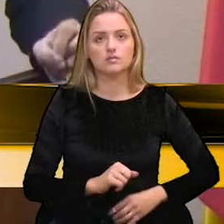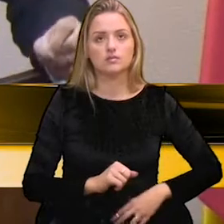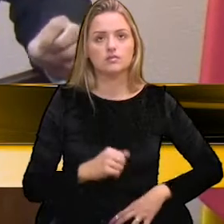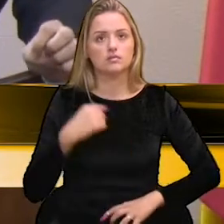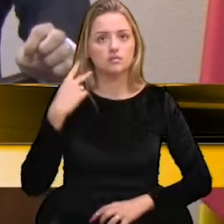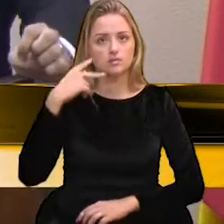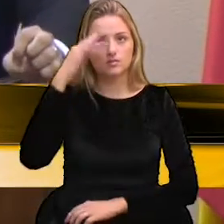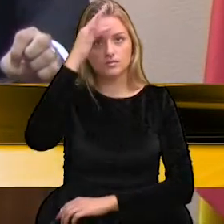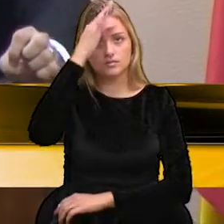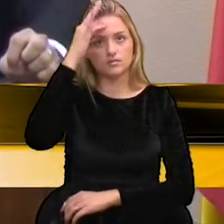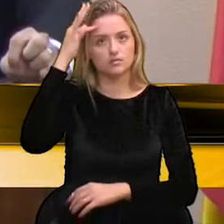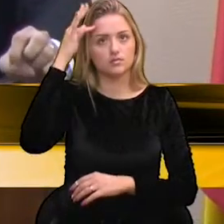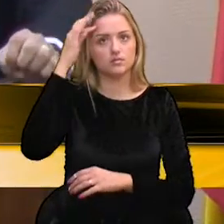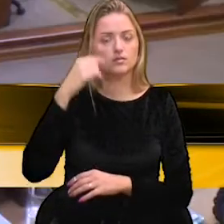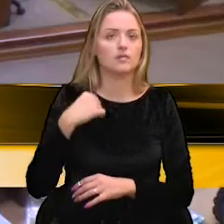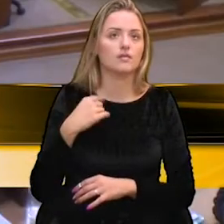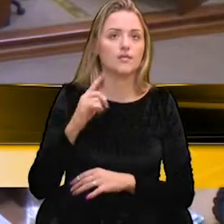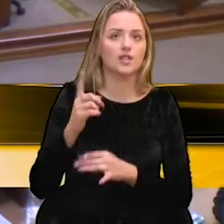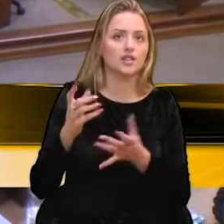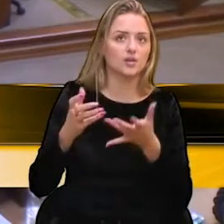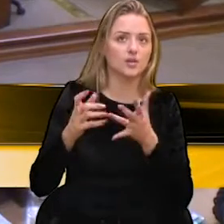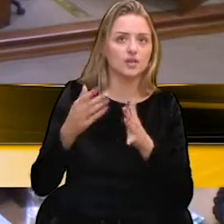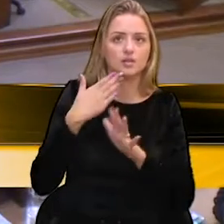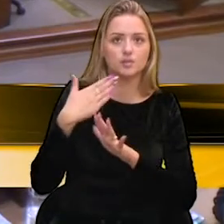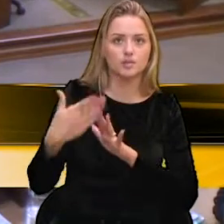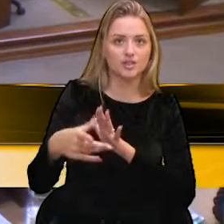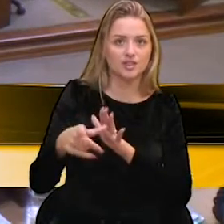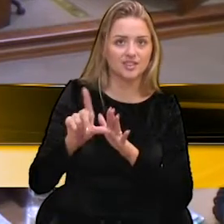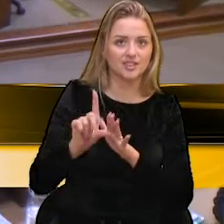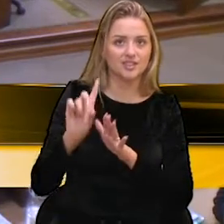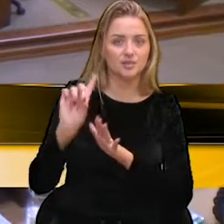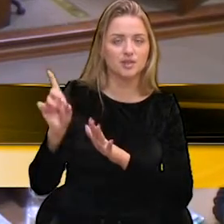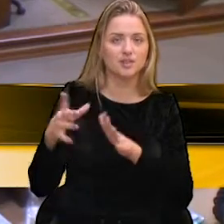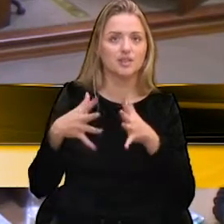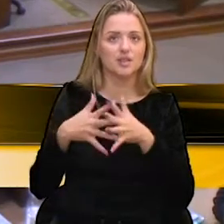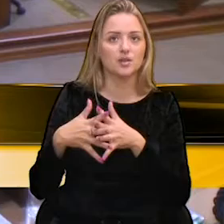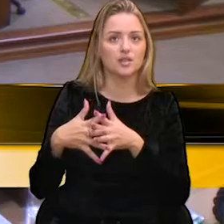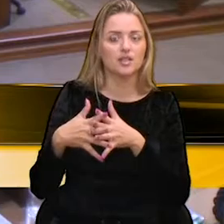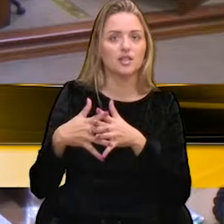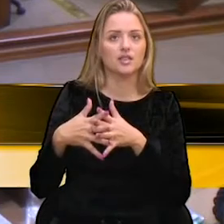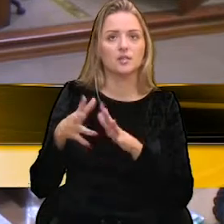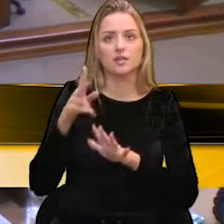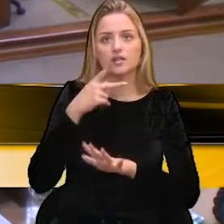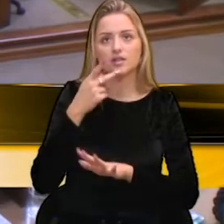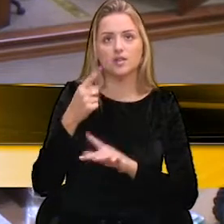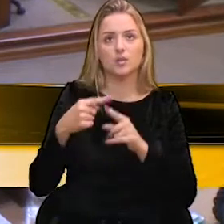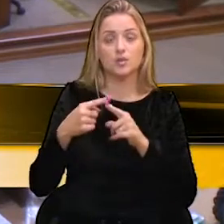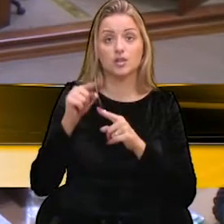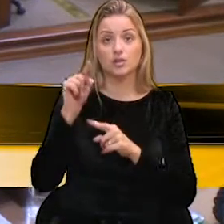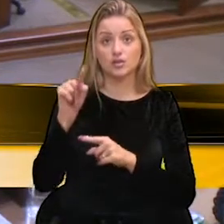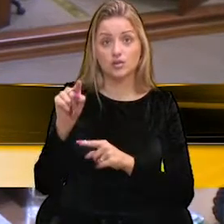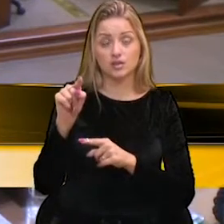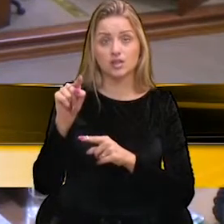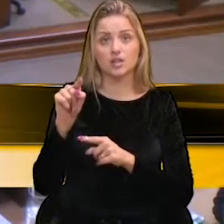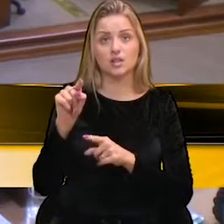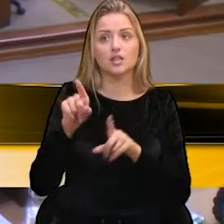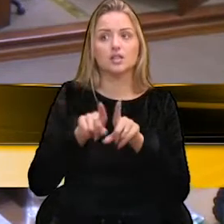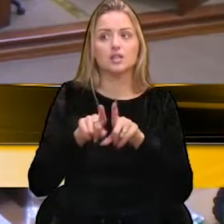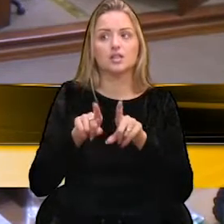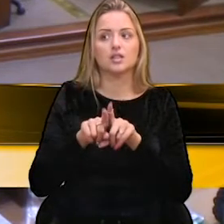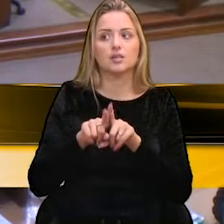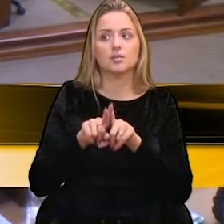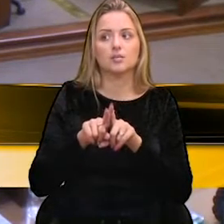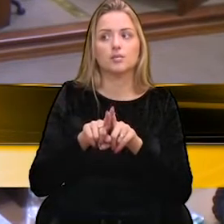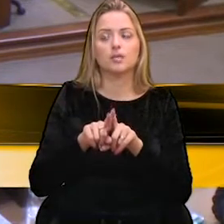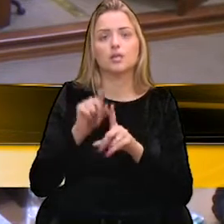Vereador Gustavo Toiga, eu não quis pedir anteriormente uma parte para não atrapalhar o vosso raciocínio, uma vez que Vossa Excelência está cumprindo também, que cumpre